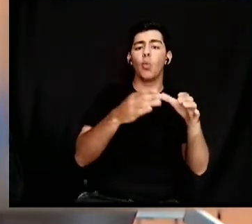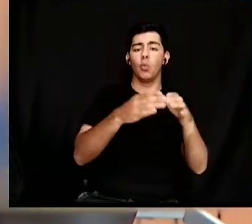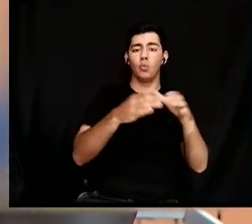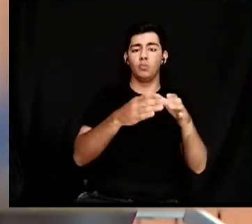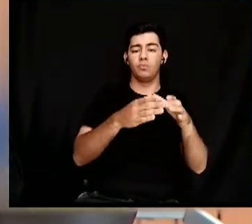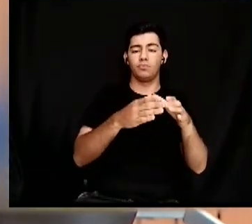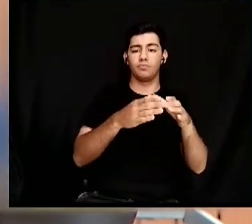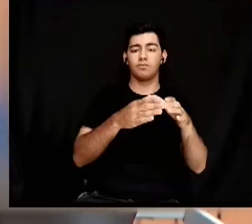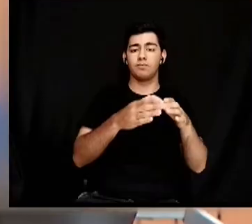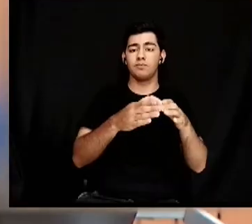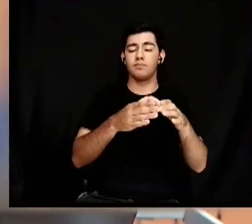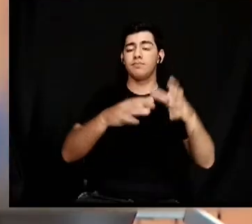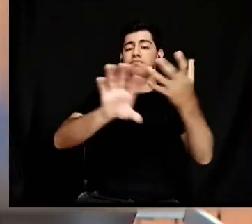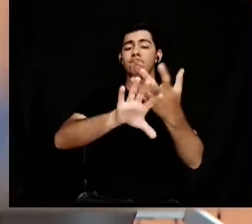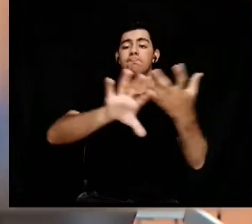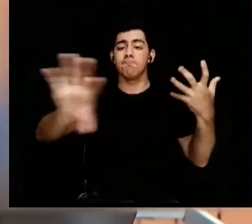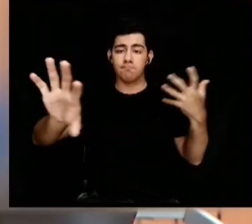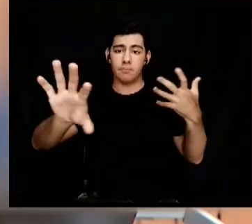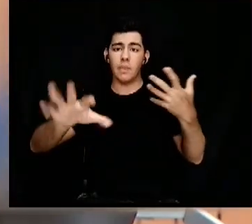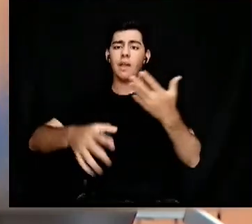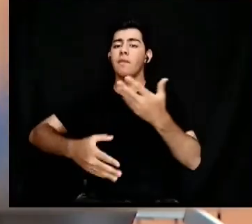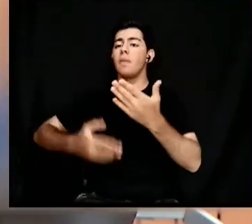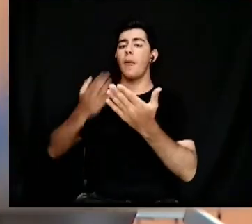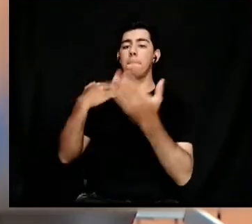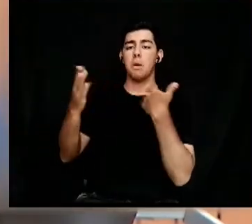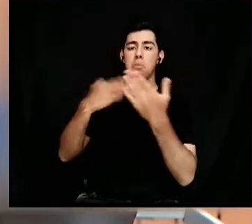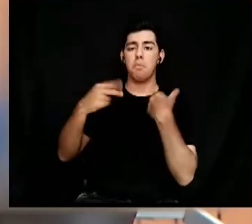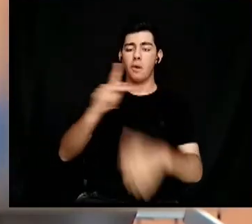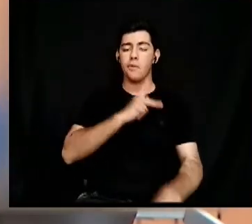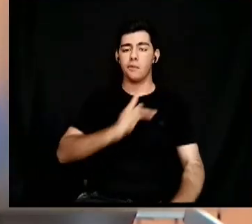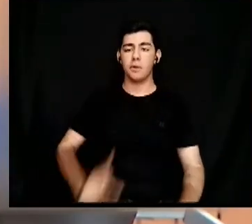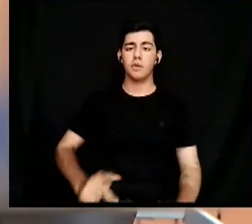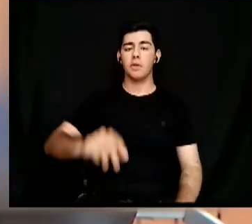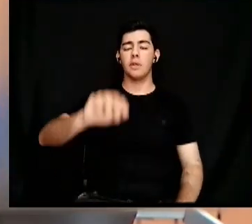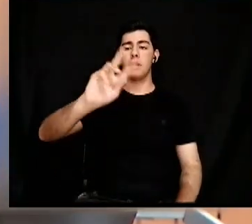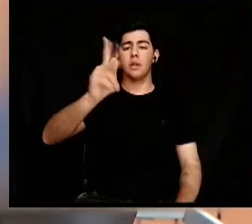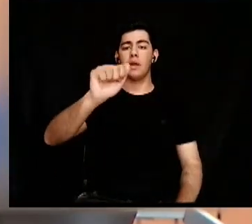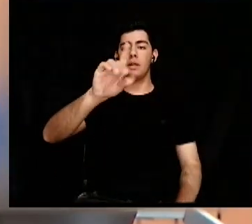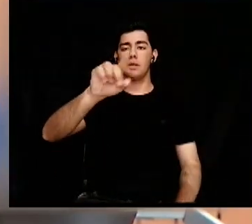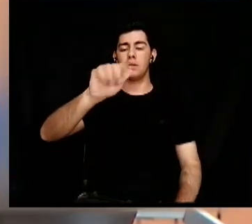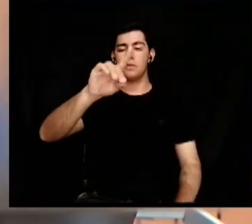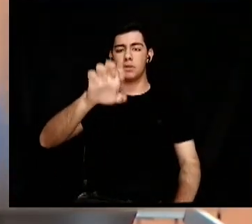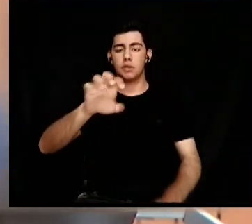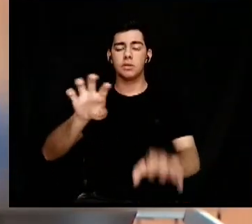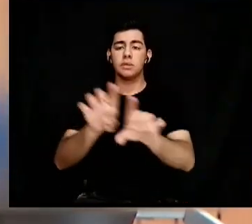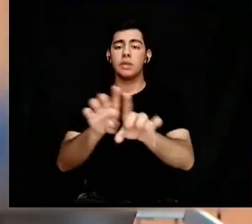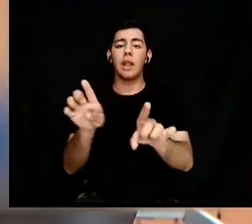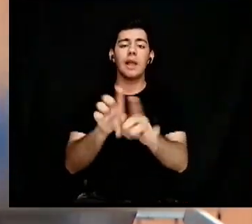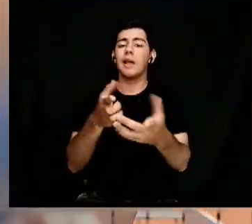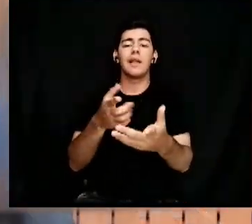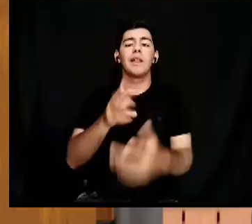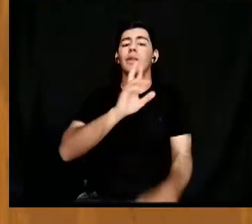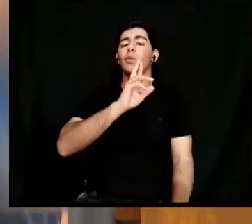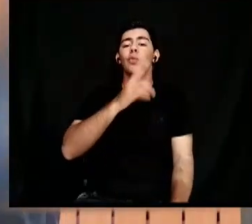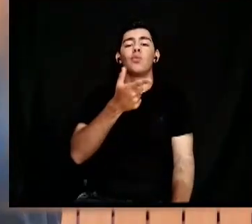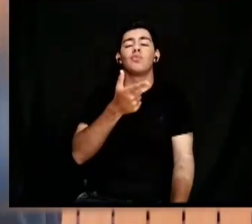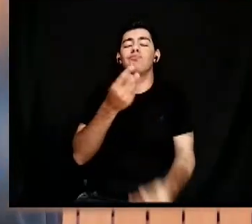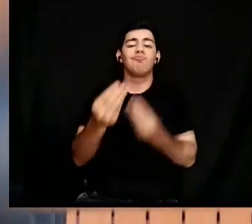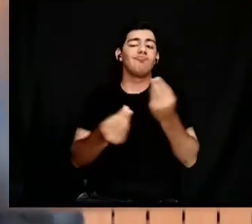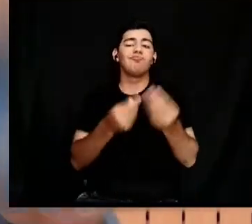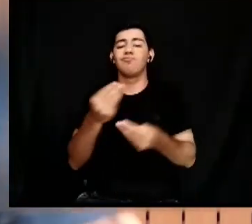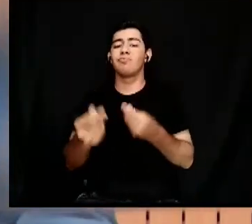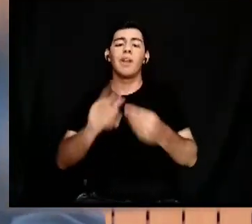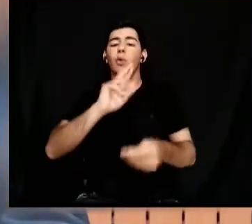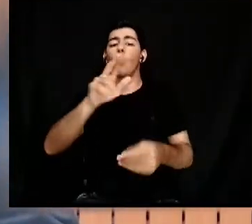negociar com o seu aliado político, que é o prefeito Dário Saad, que também não conduz essa discussão de forma transparente. Fiz